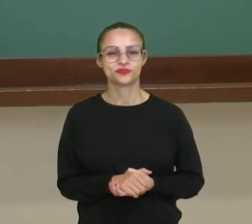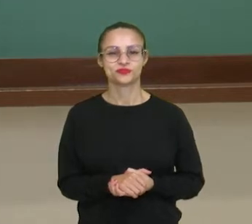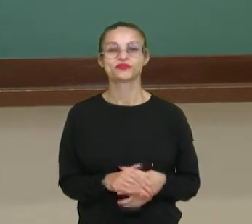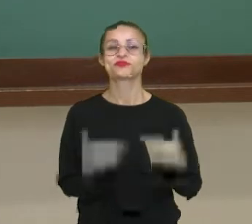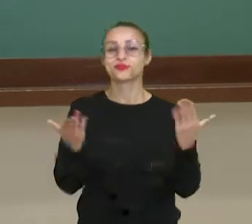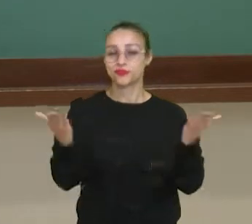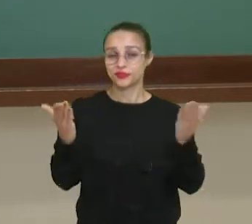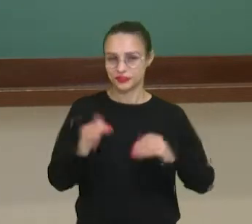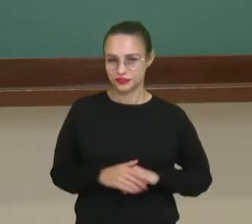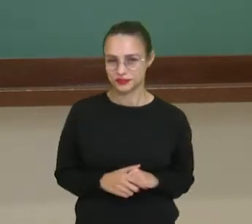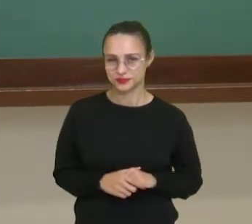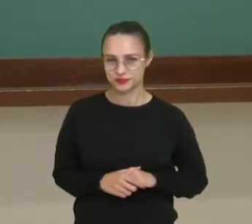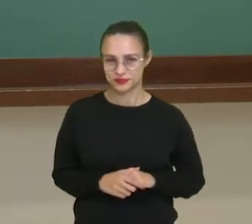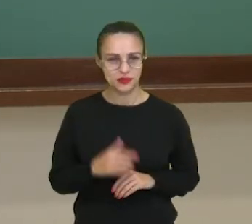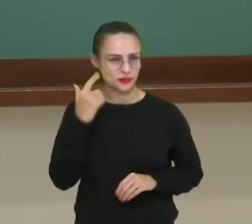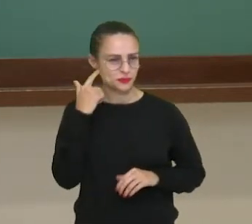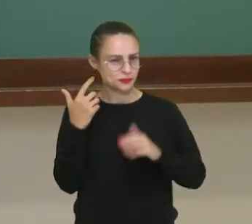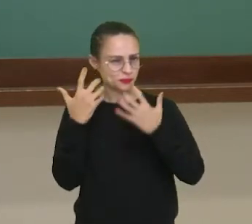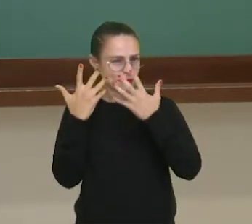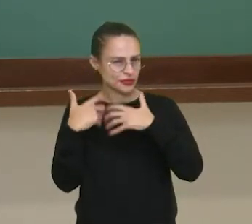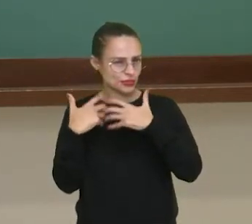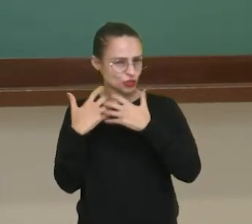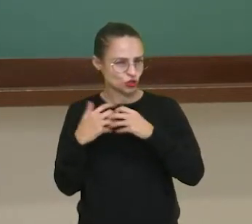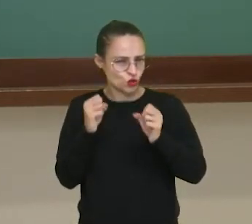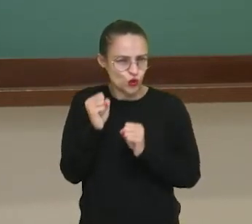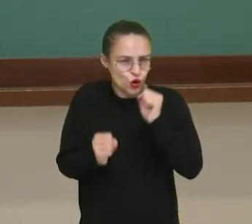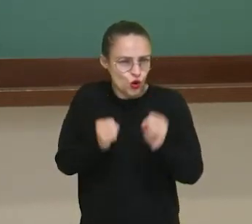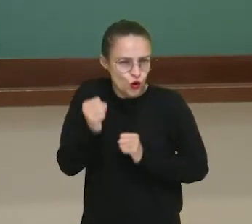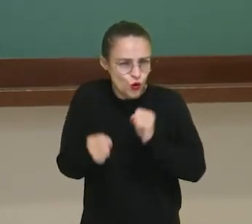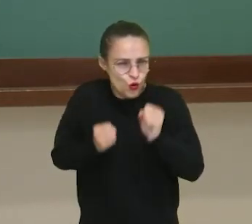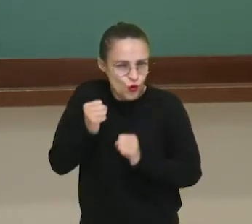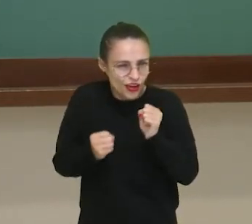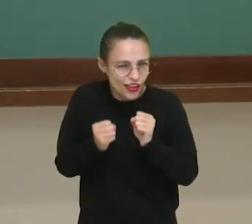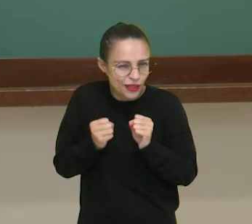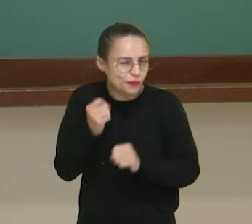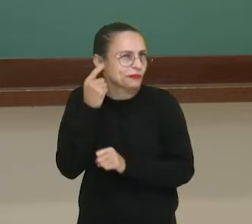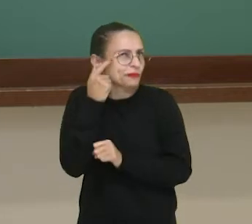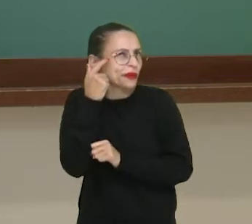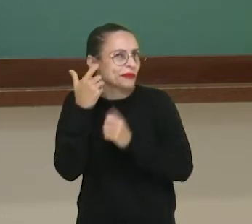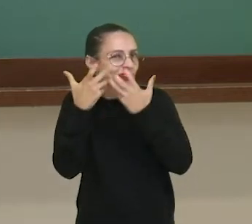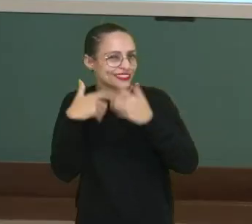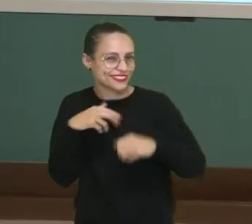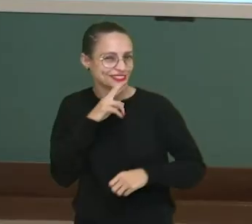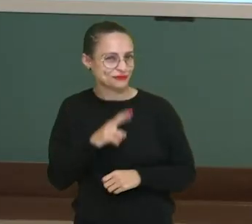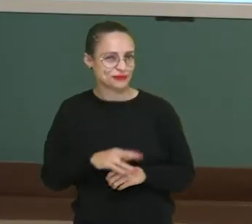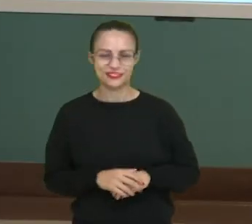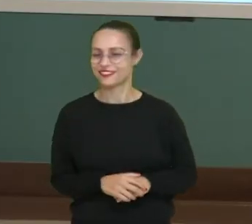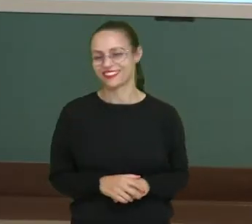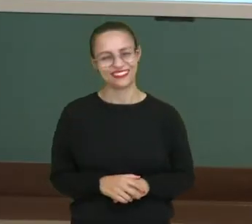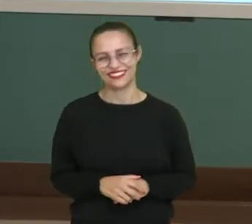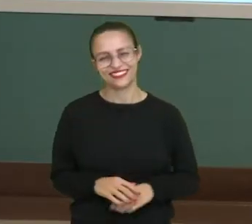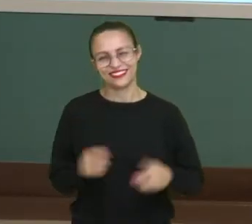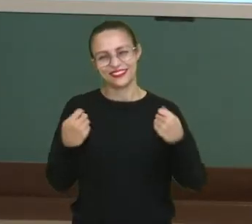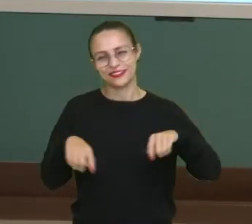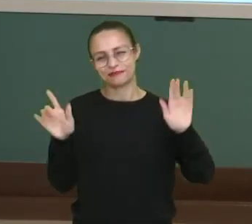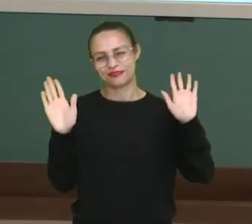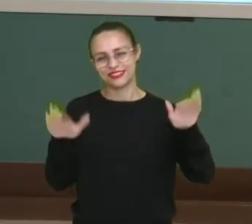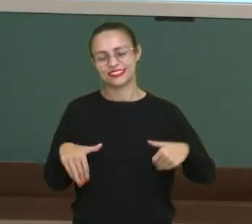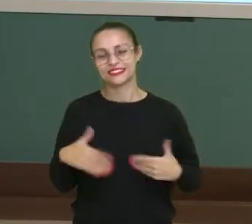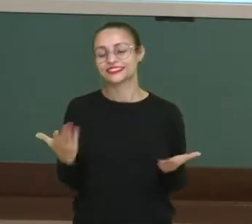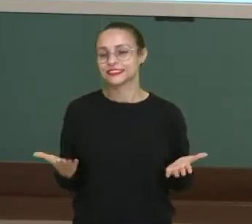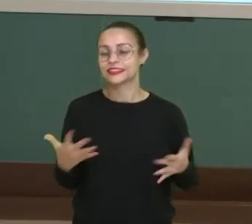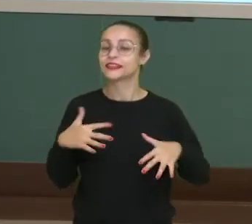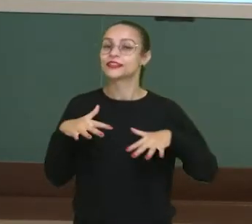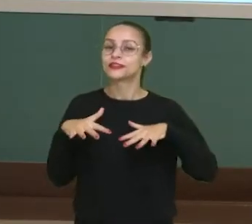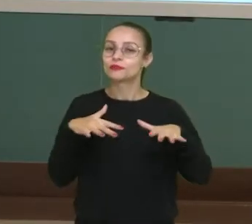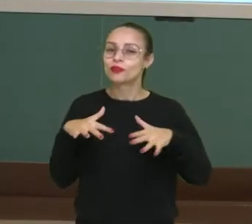E aí? Pensou bastante? Correu para pensar na resposta? Não precisa correr.